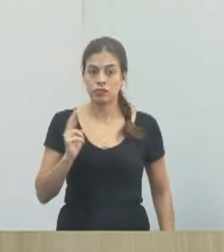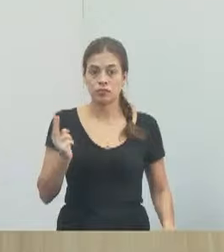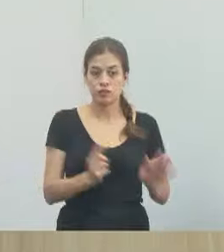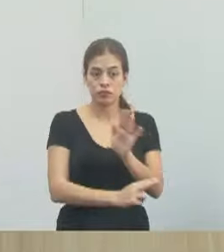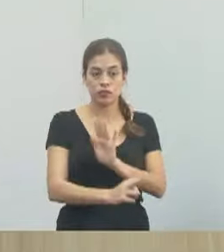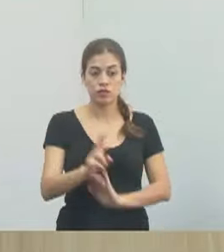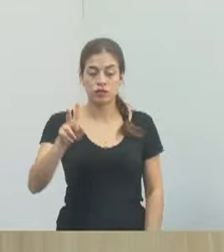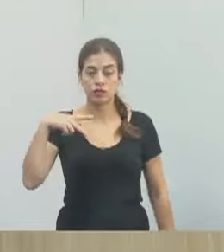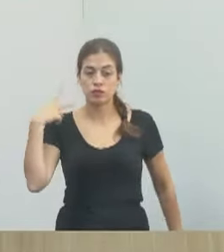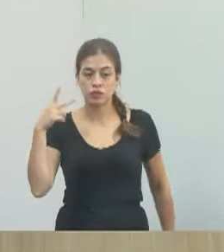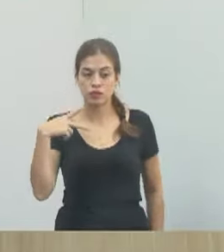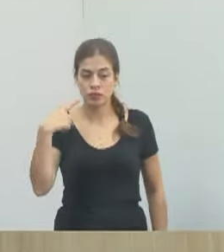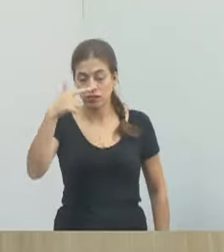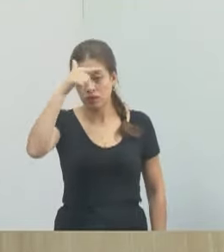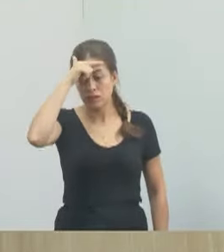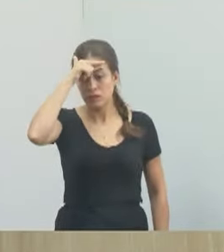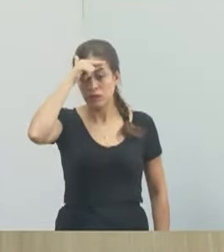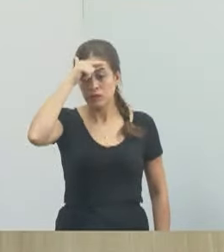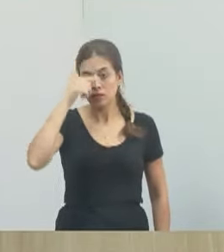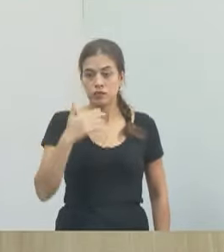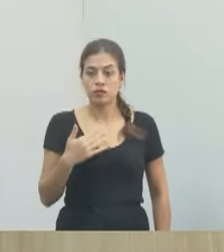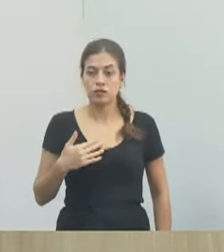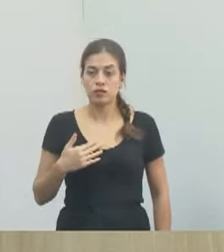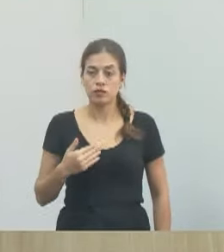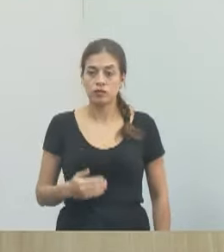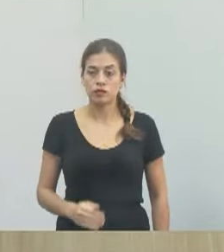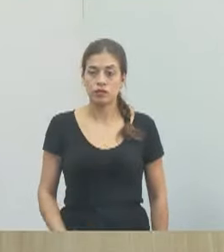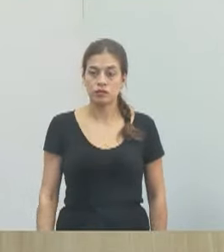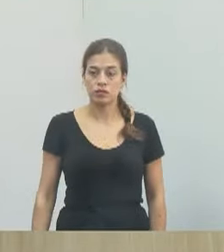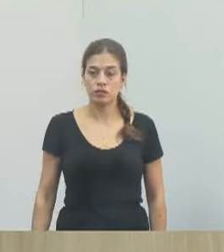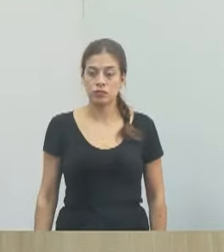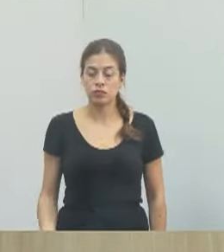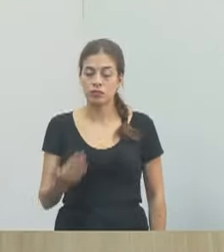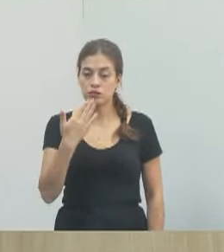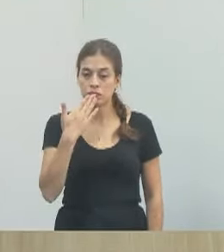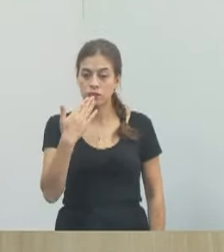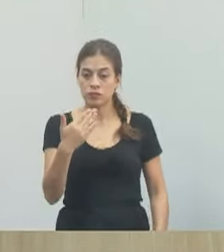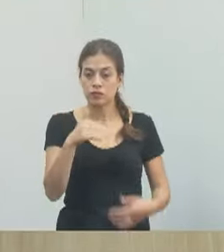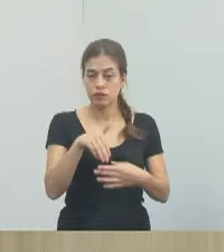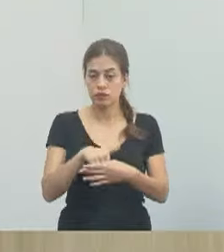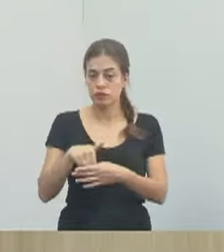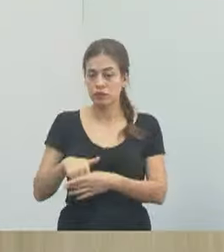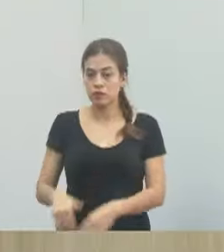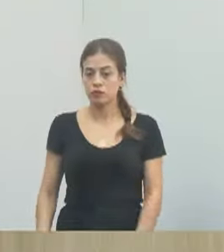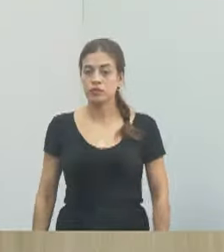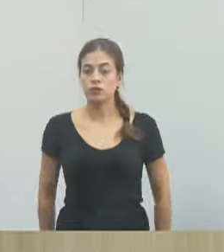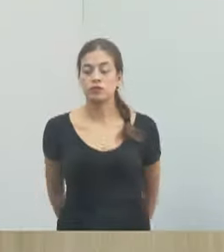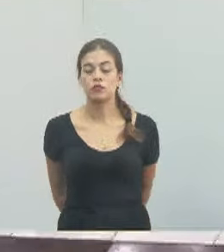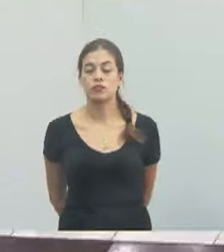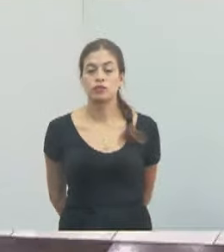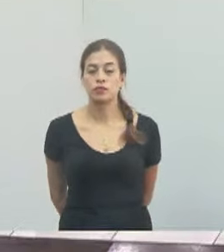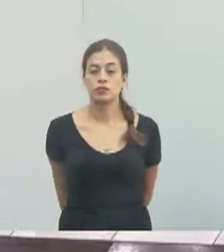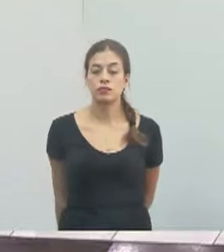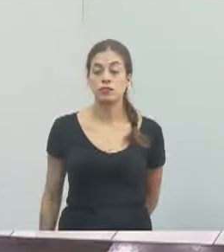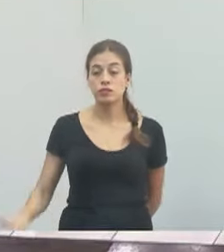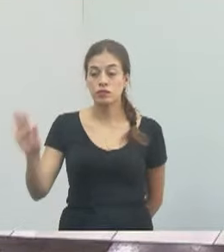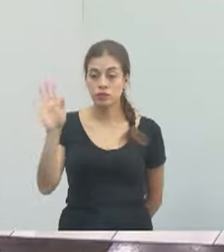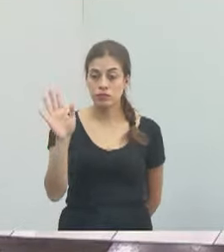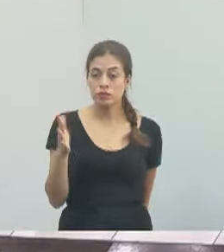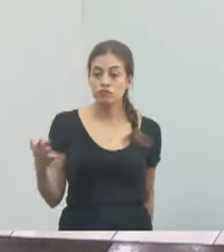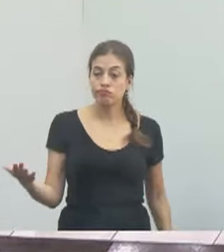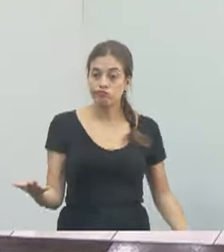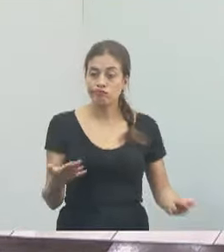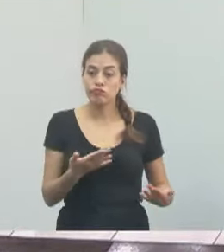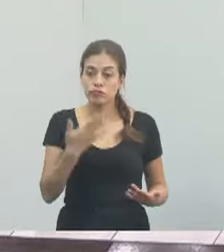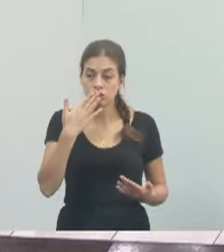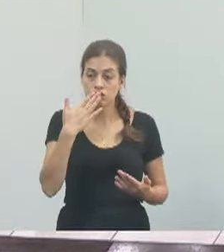autoria Vereador luí Flávio foi pedido votação senhor presidente trata--se